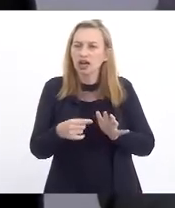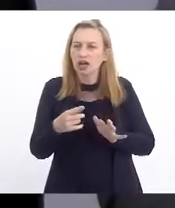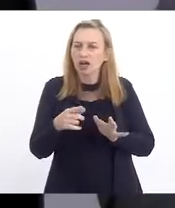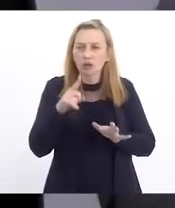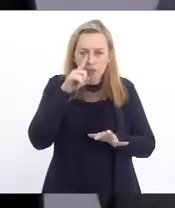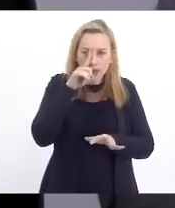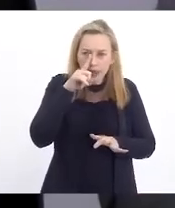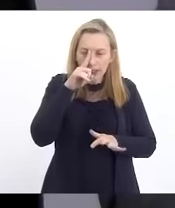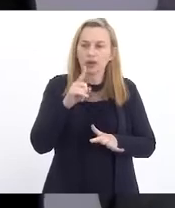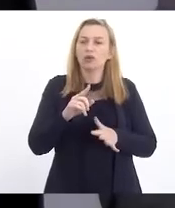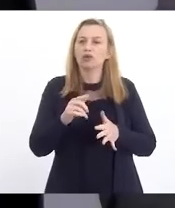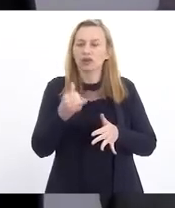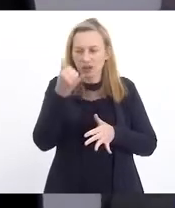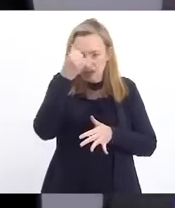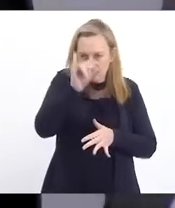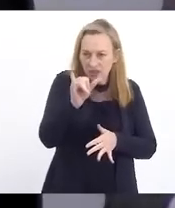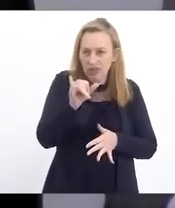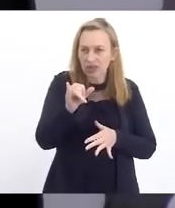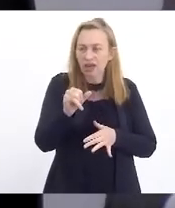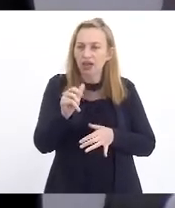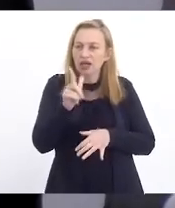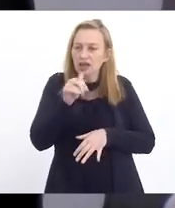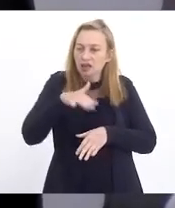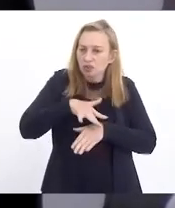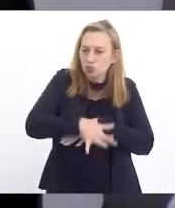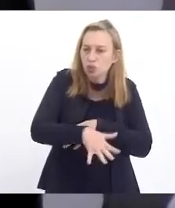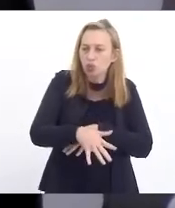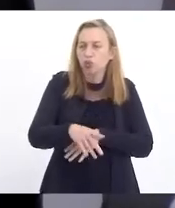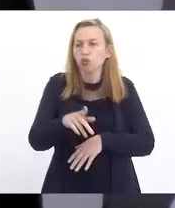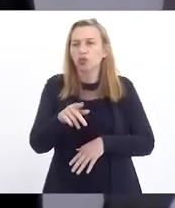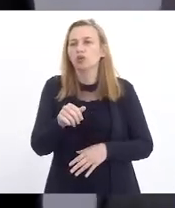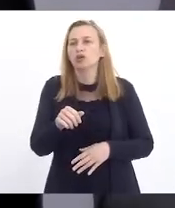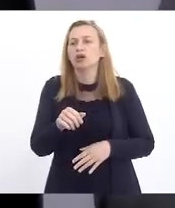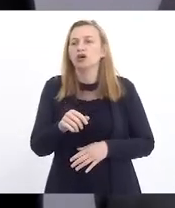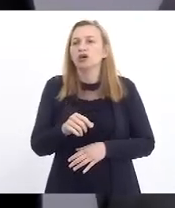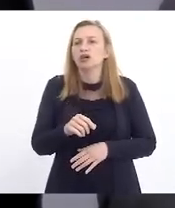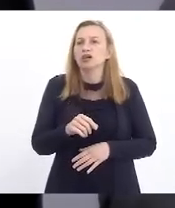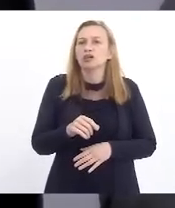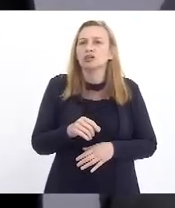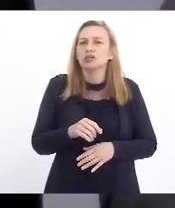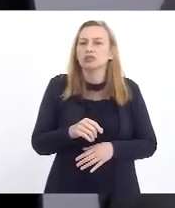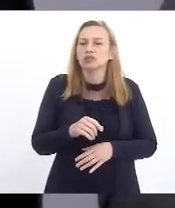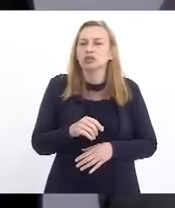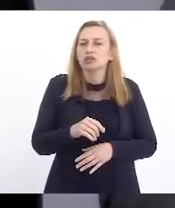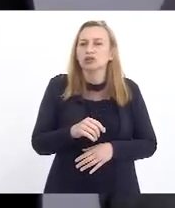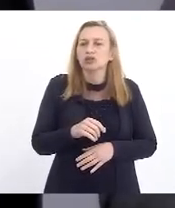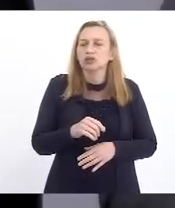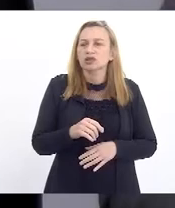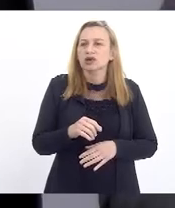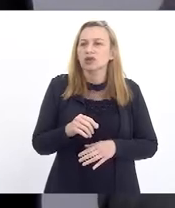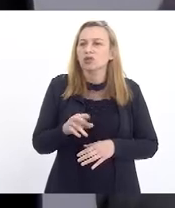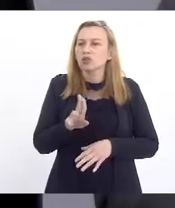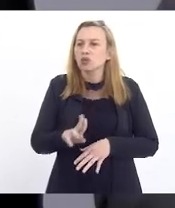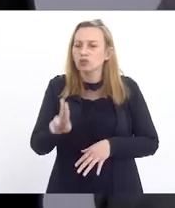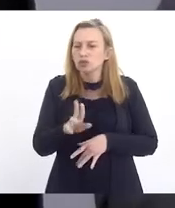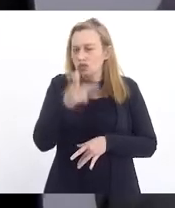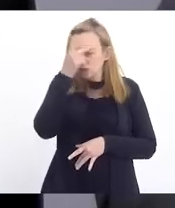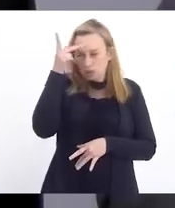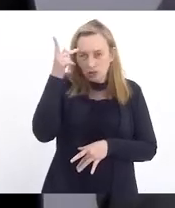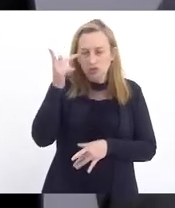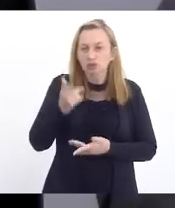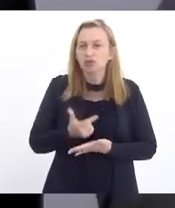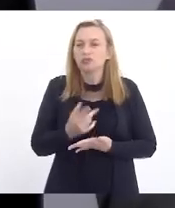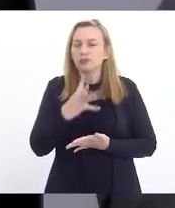perigos associados a um sistema de abastecimento, desde o manancial de captação até o consumidor final,